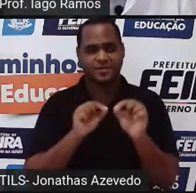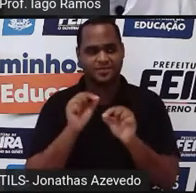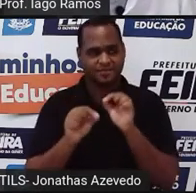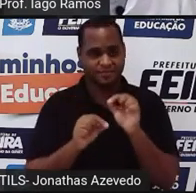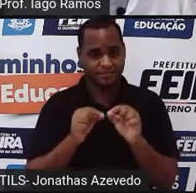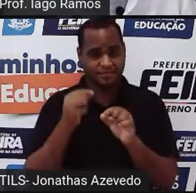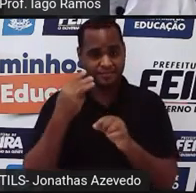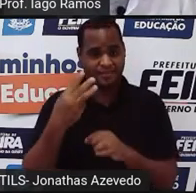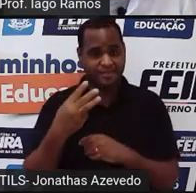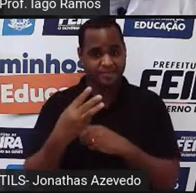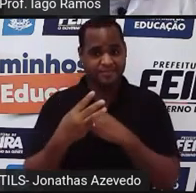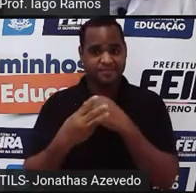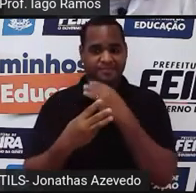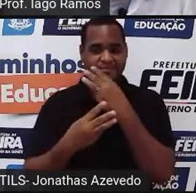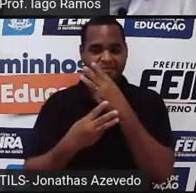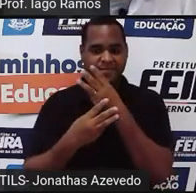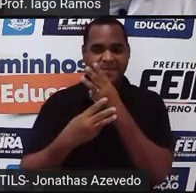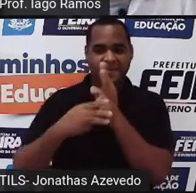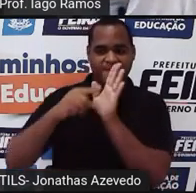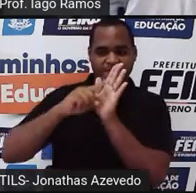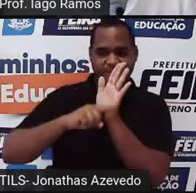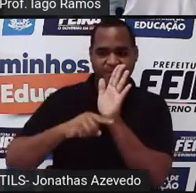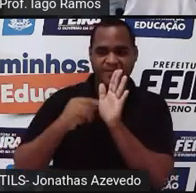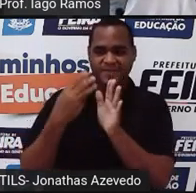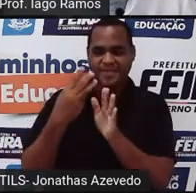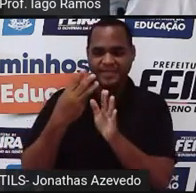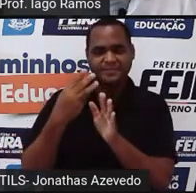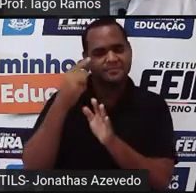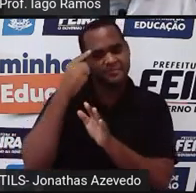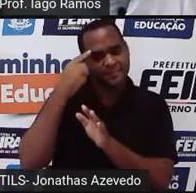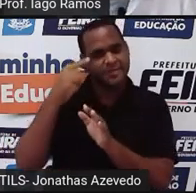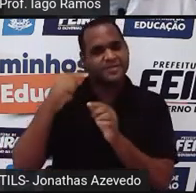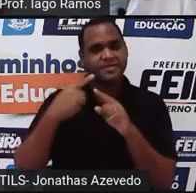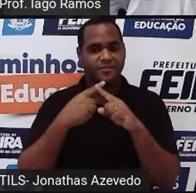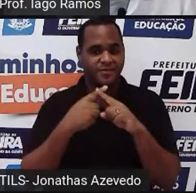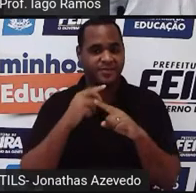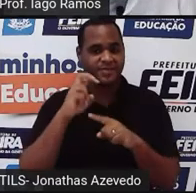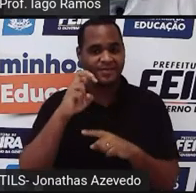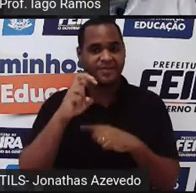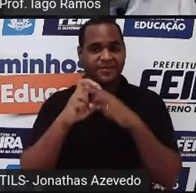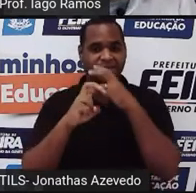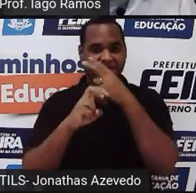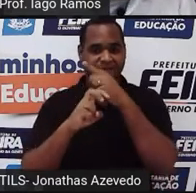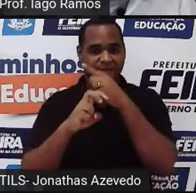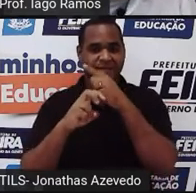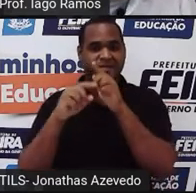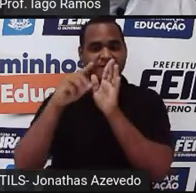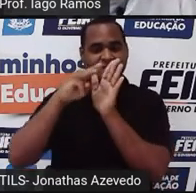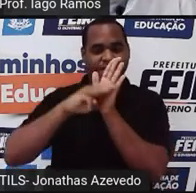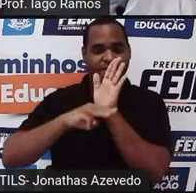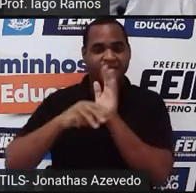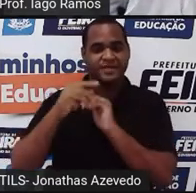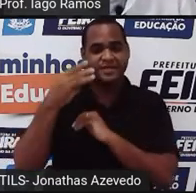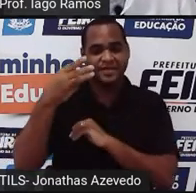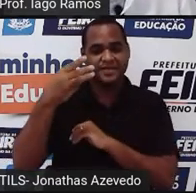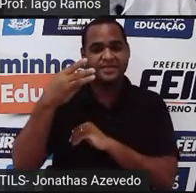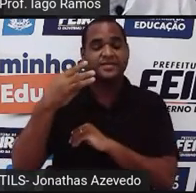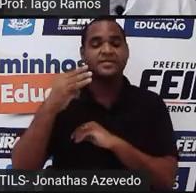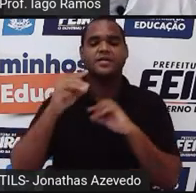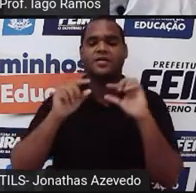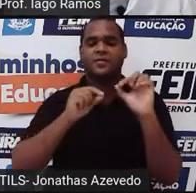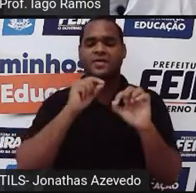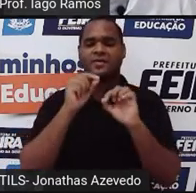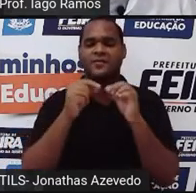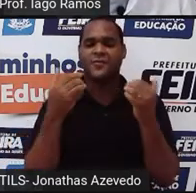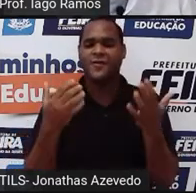3 elevado a 3 negativo x 5 elevado a 3 negativo Qual é